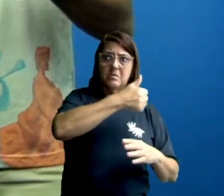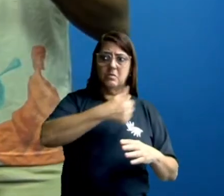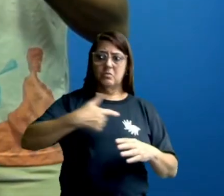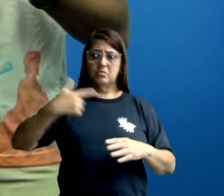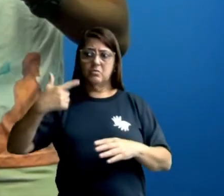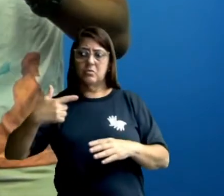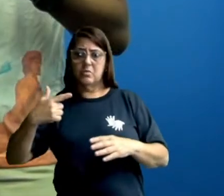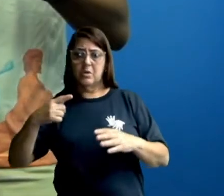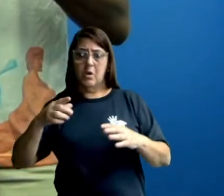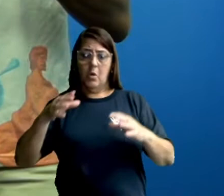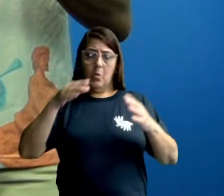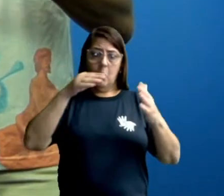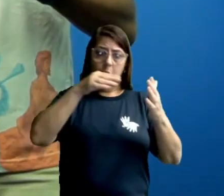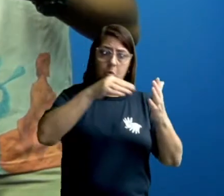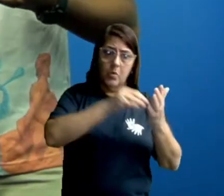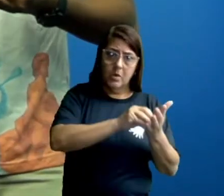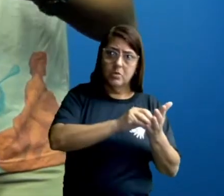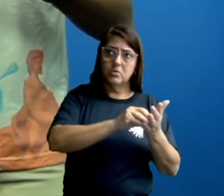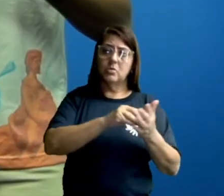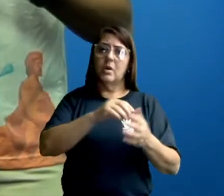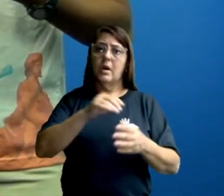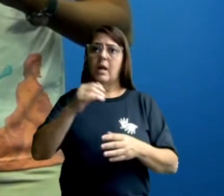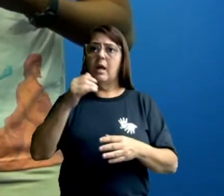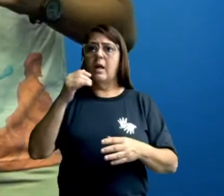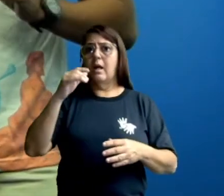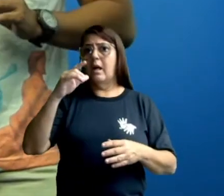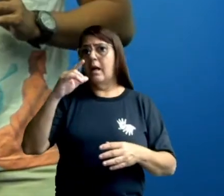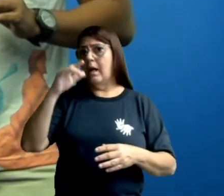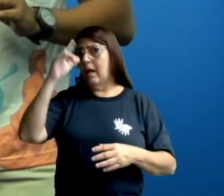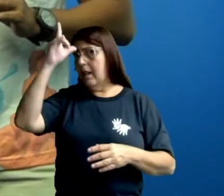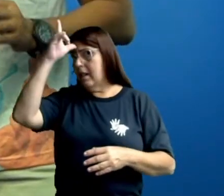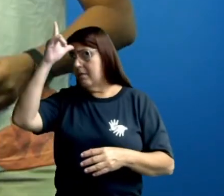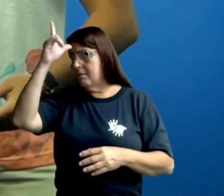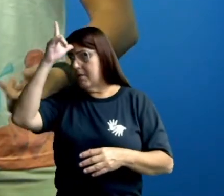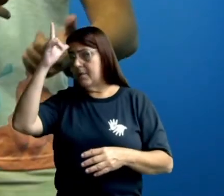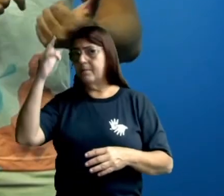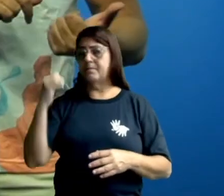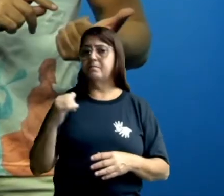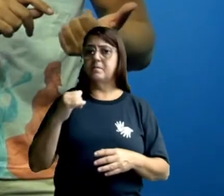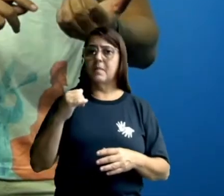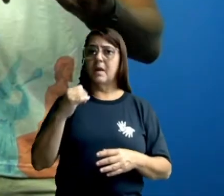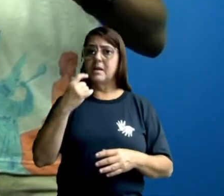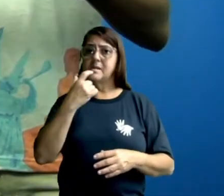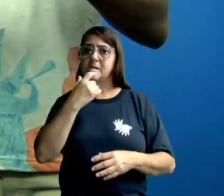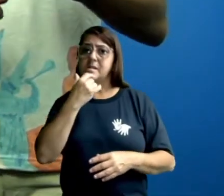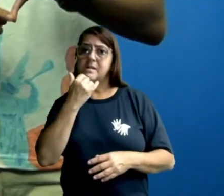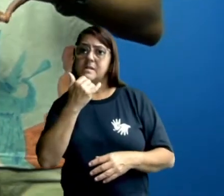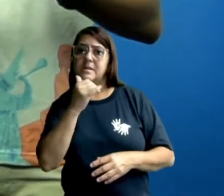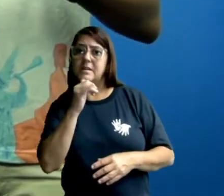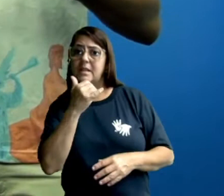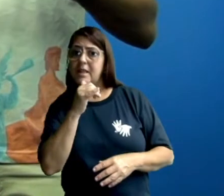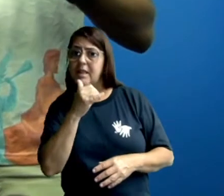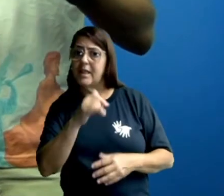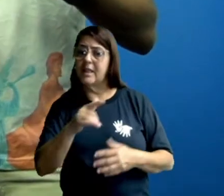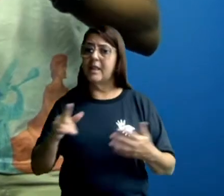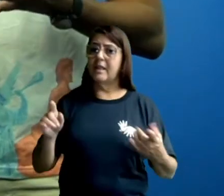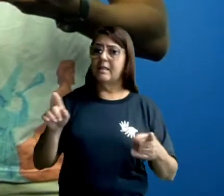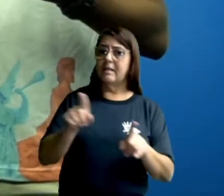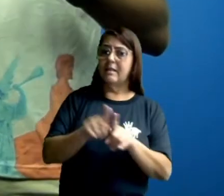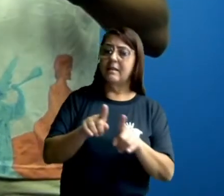eixo, Alemanha, Itália e Japão, principalmente. E os aliados,